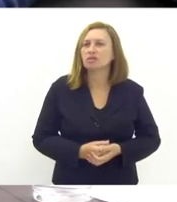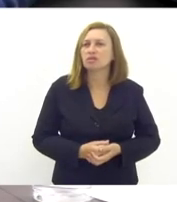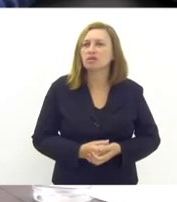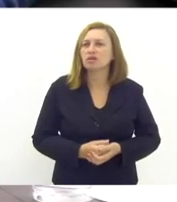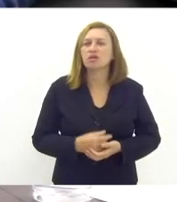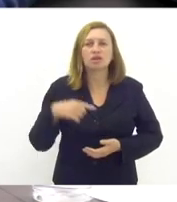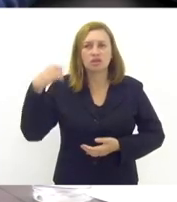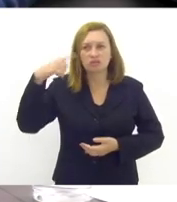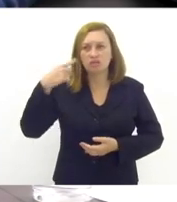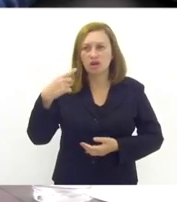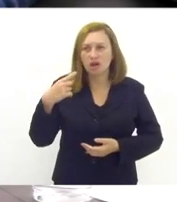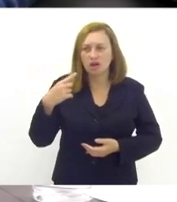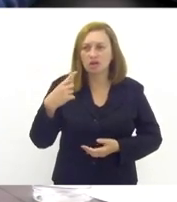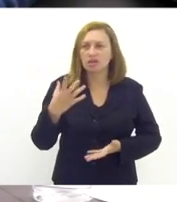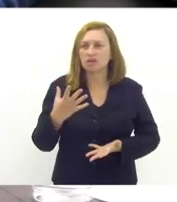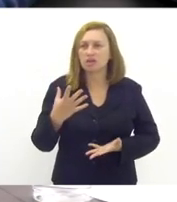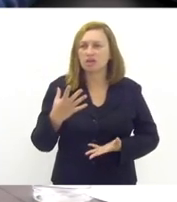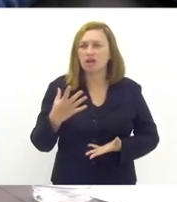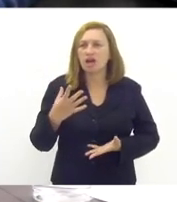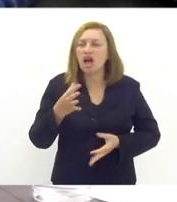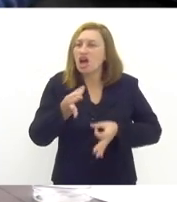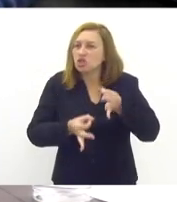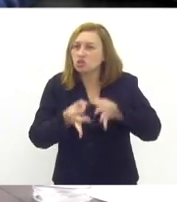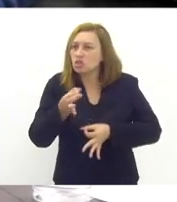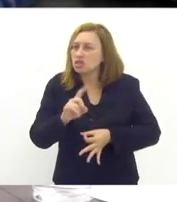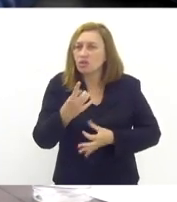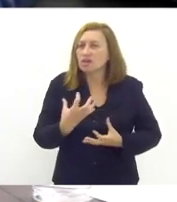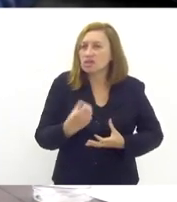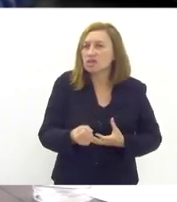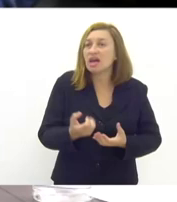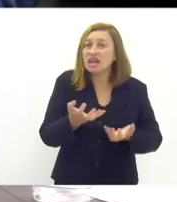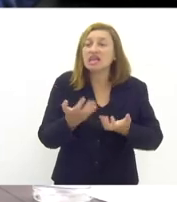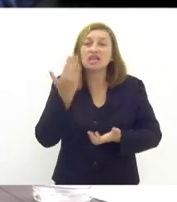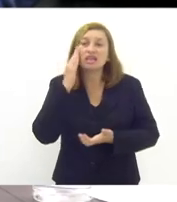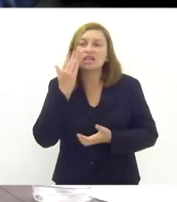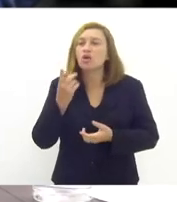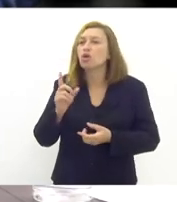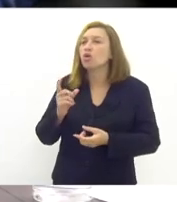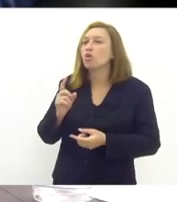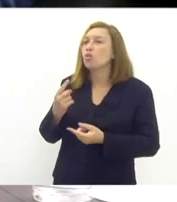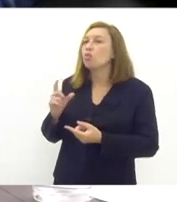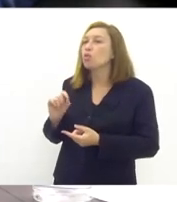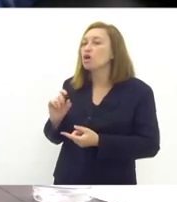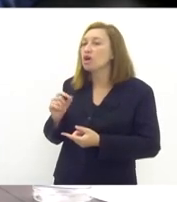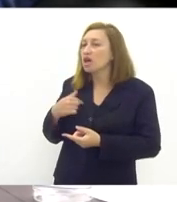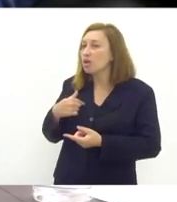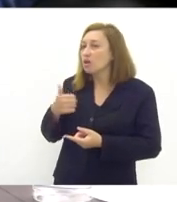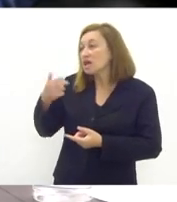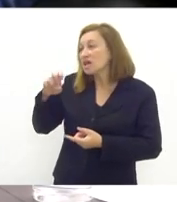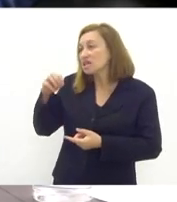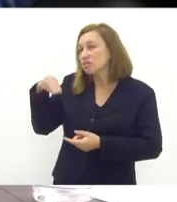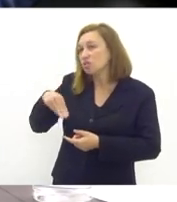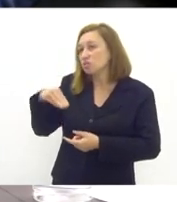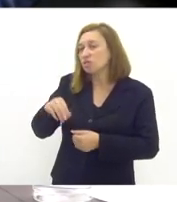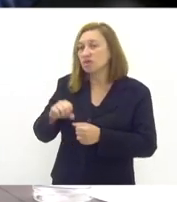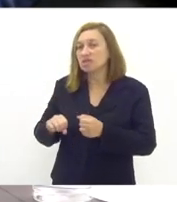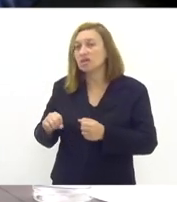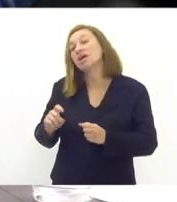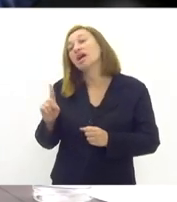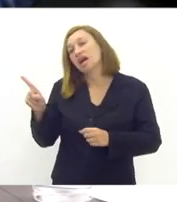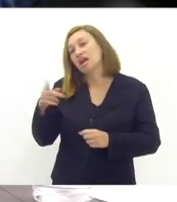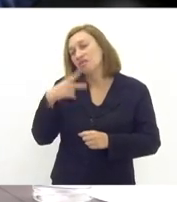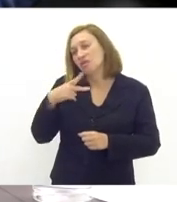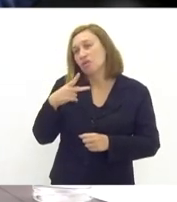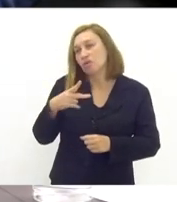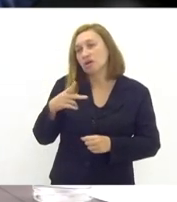alegou, a juíza alegou, alegando que ela queria entender o que eu estava fazendo nesses 15 minutos, porque pelo tempo dela dava para fazer da Sans